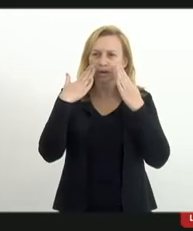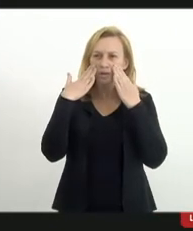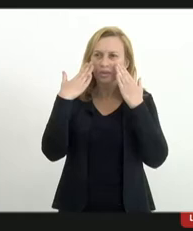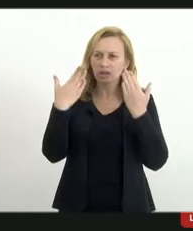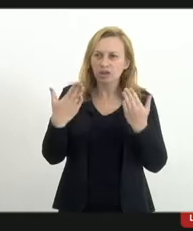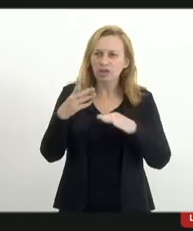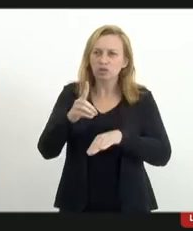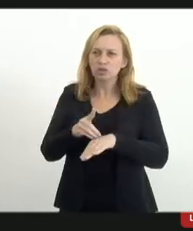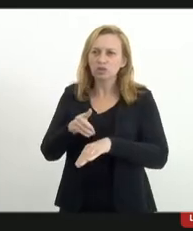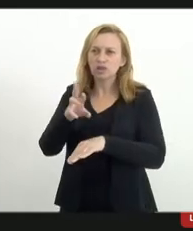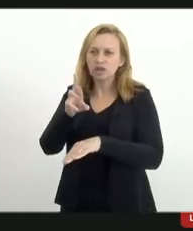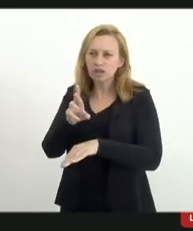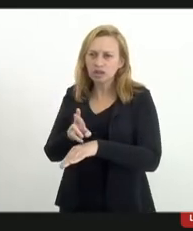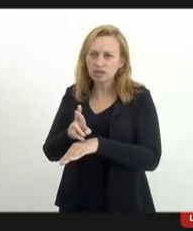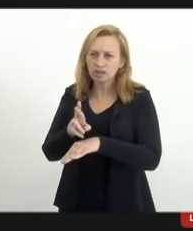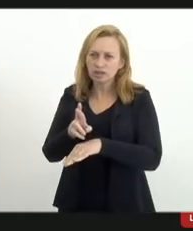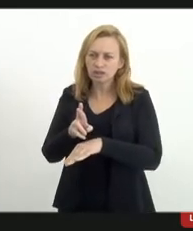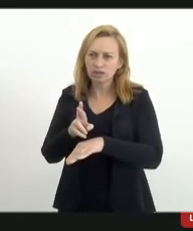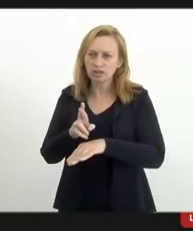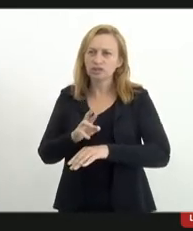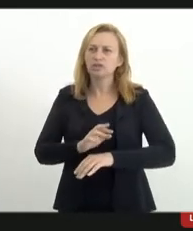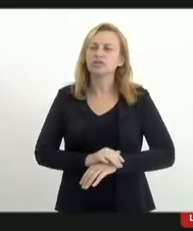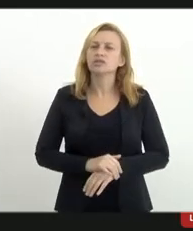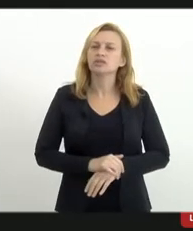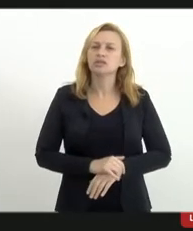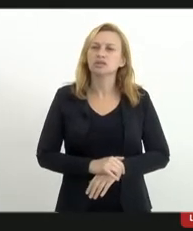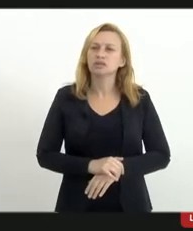representado pelo doutor Júlio César dos Santos Martins.